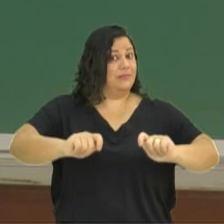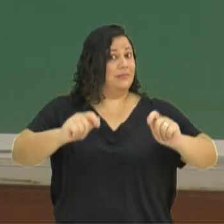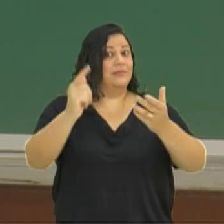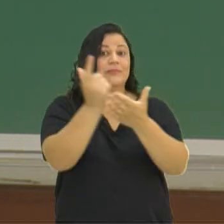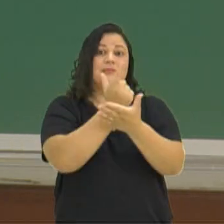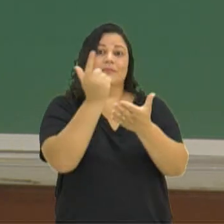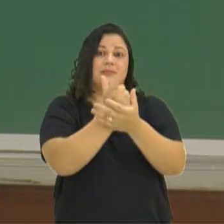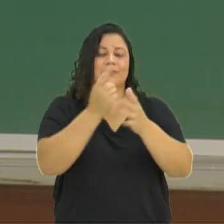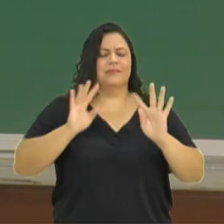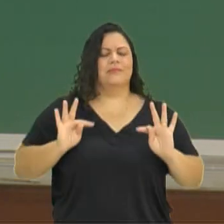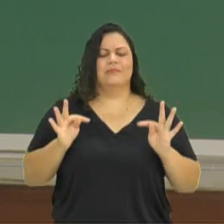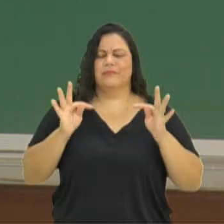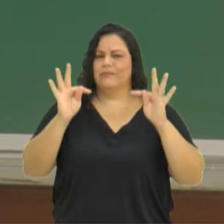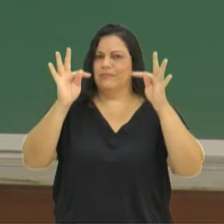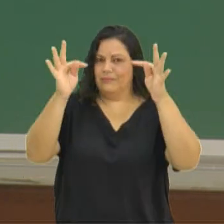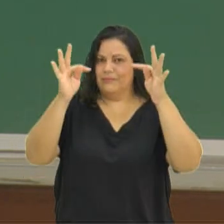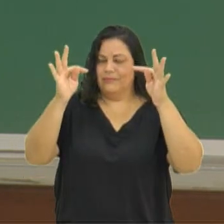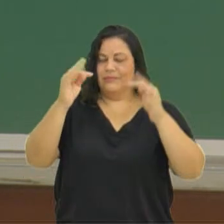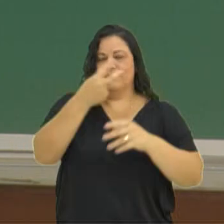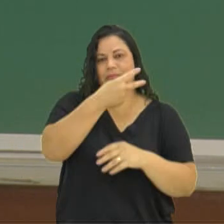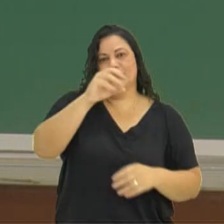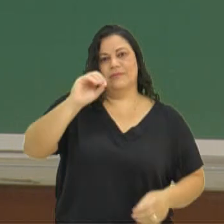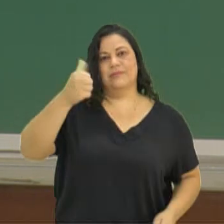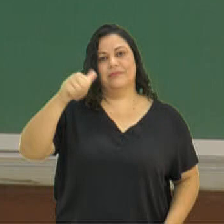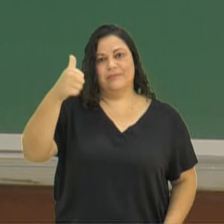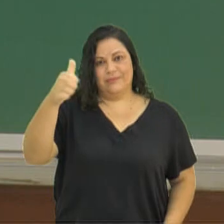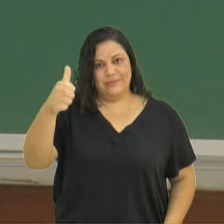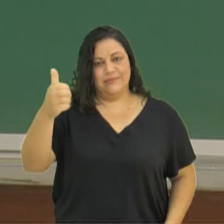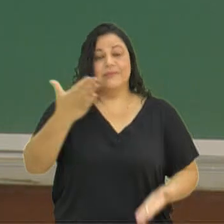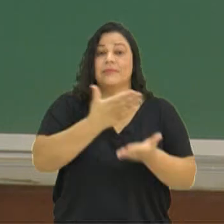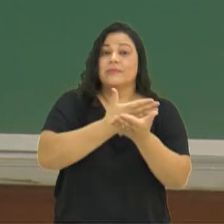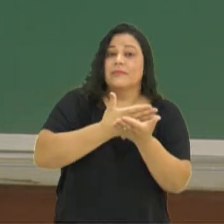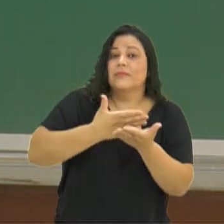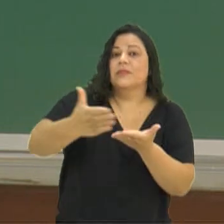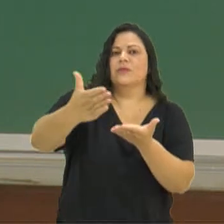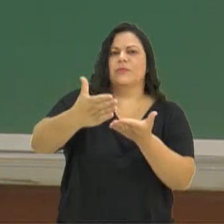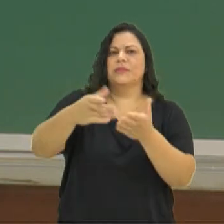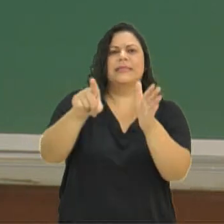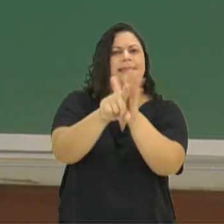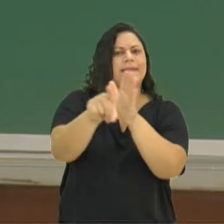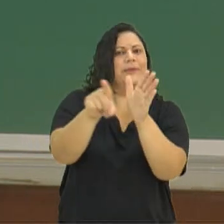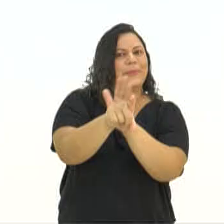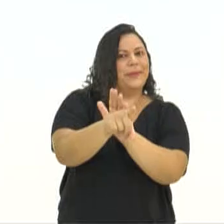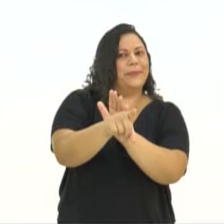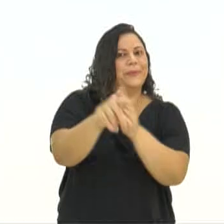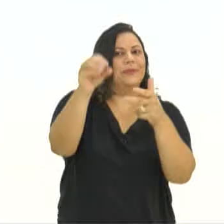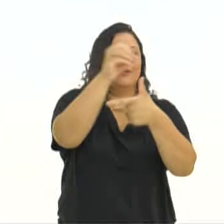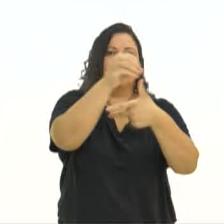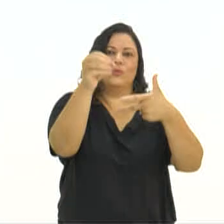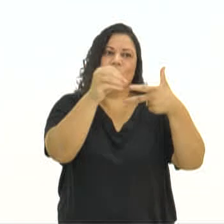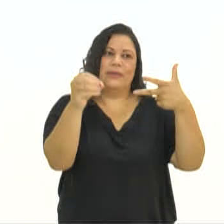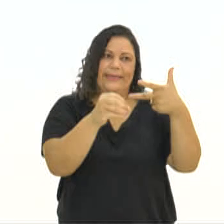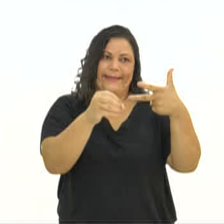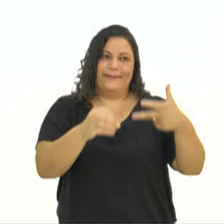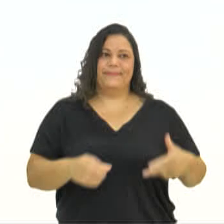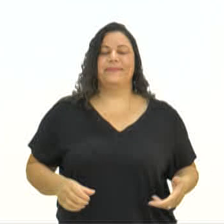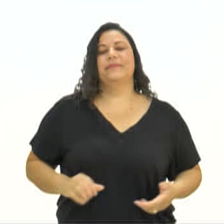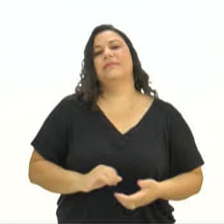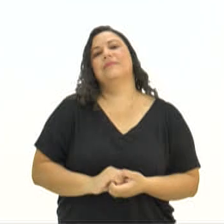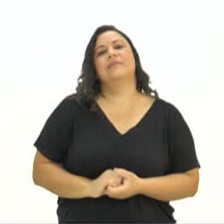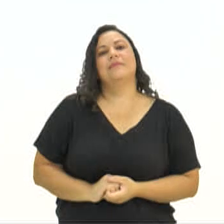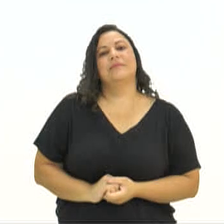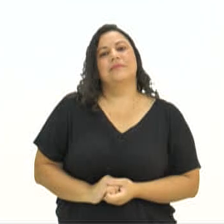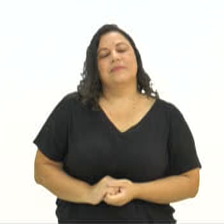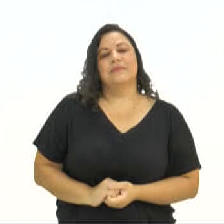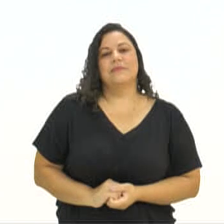e tecnologia, uma questão lá de 2011. E nós já vamos começar com essa questão. Vamos ver. Então, el peso y